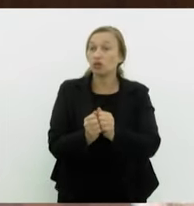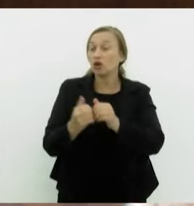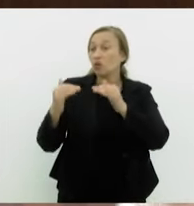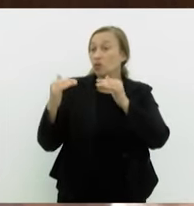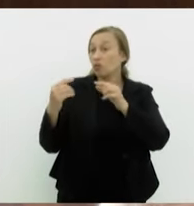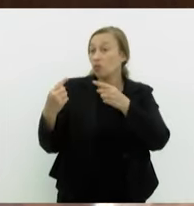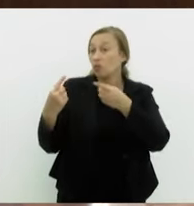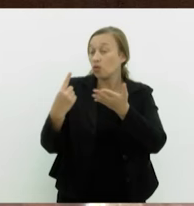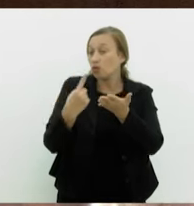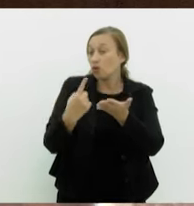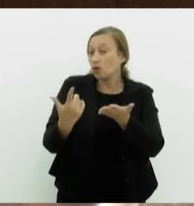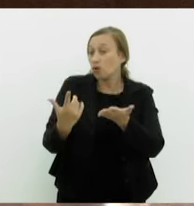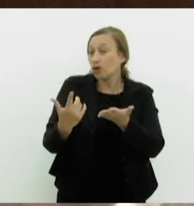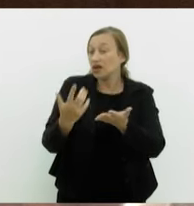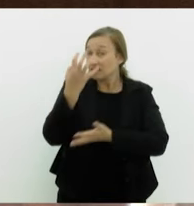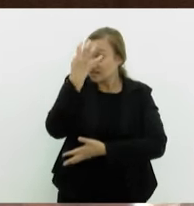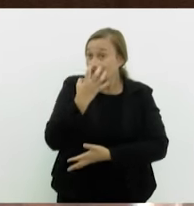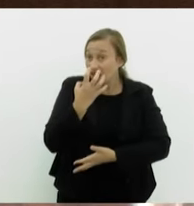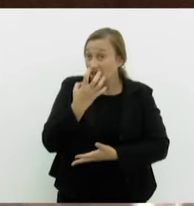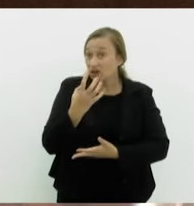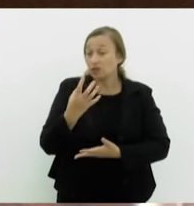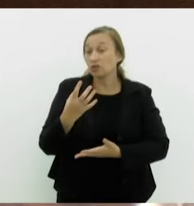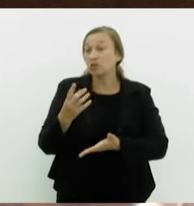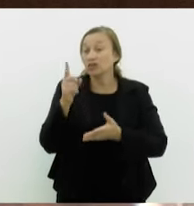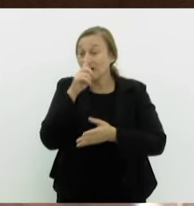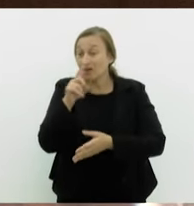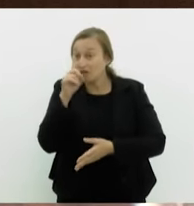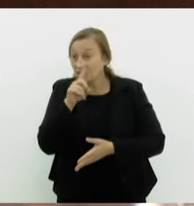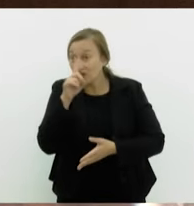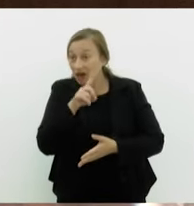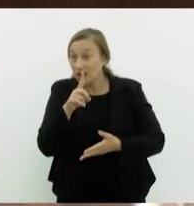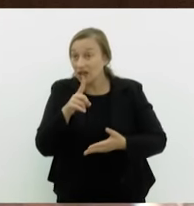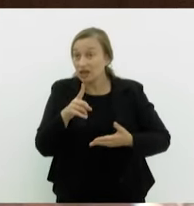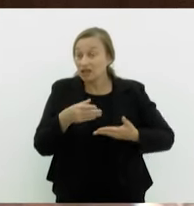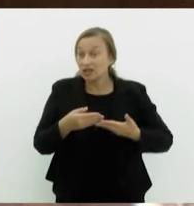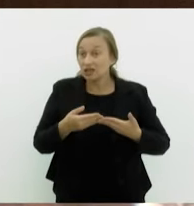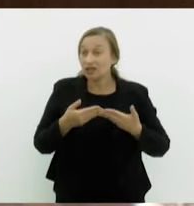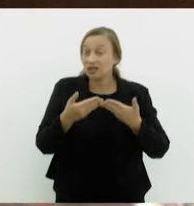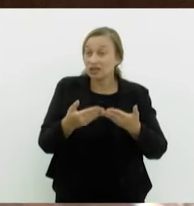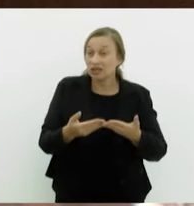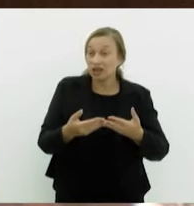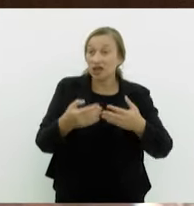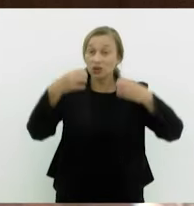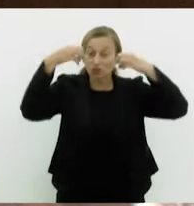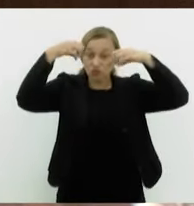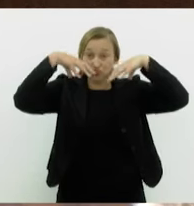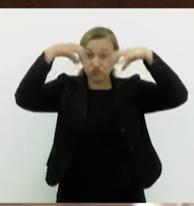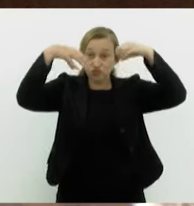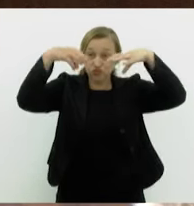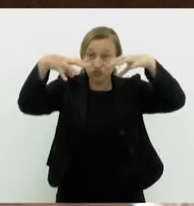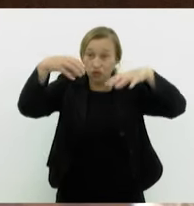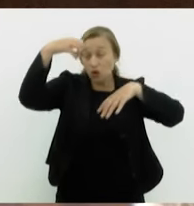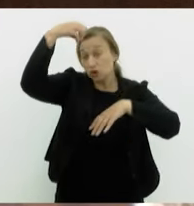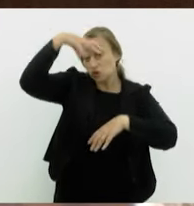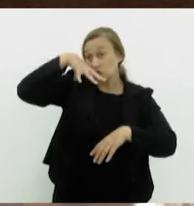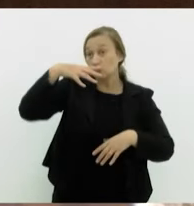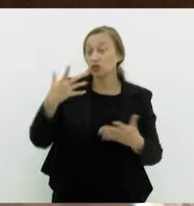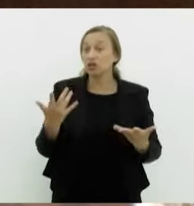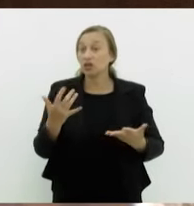tão grave quando há a falha no fornecimento, causando prejuízos e